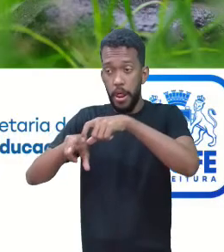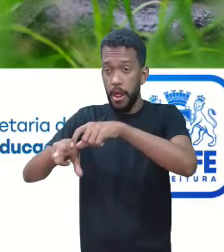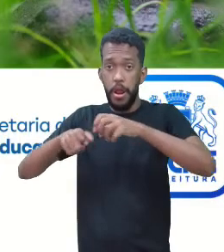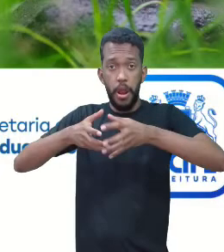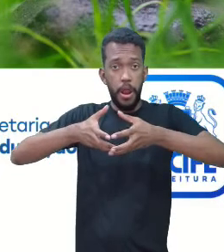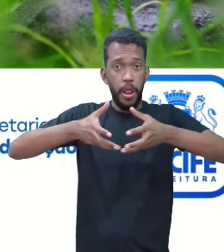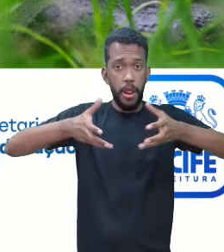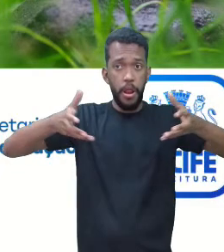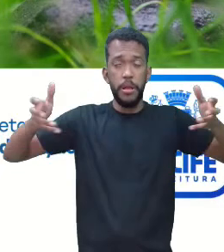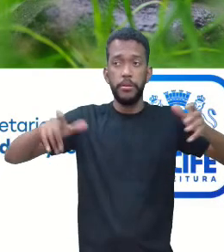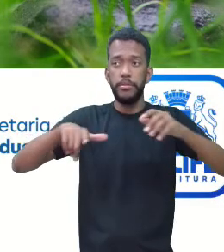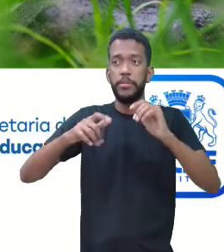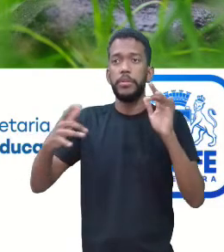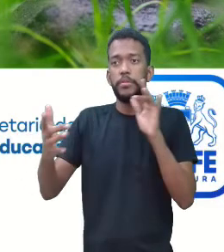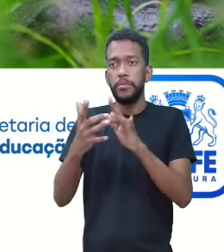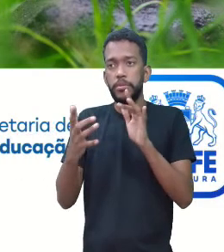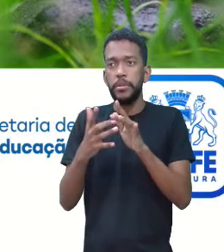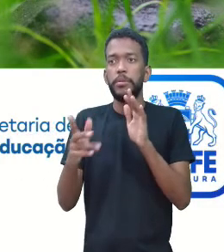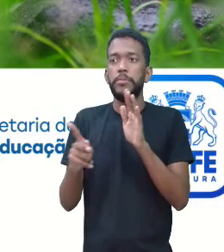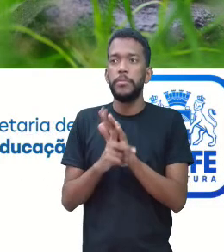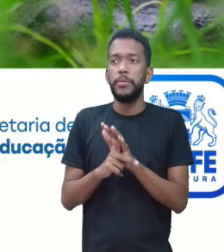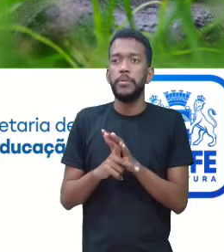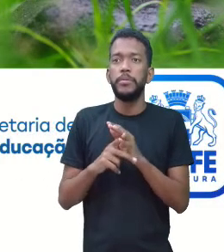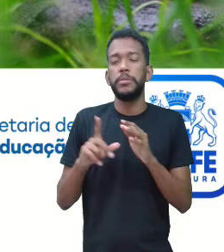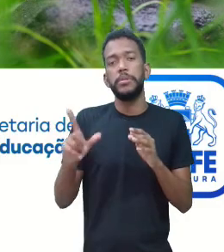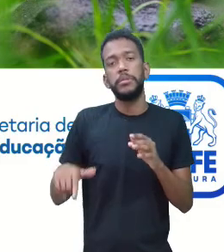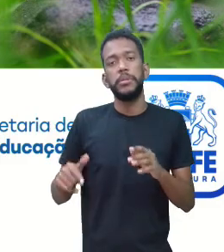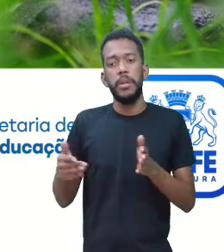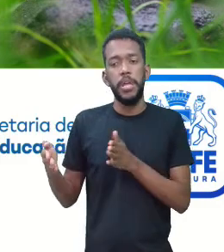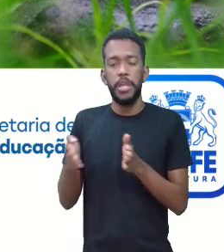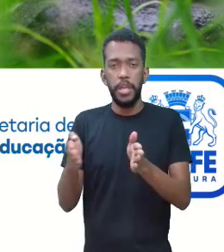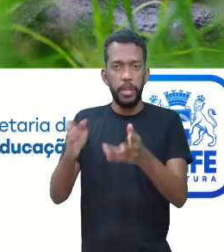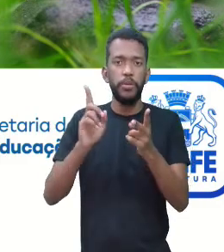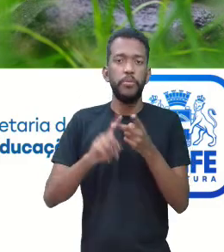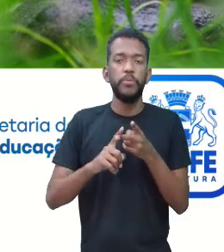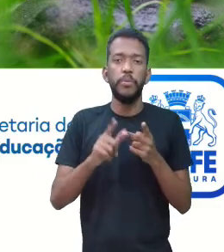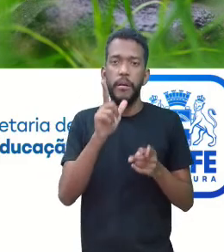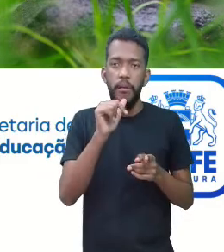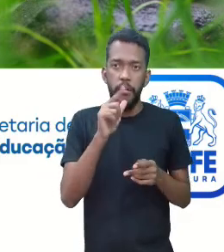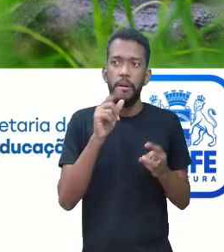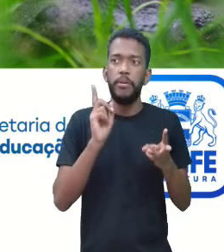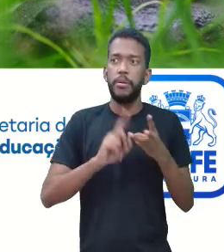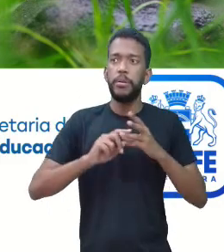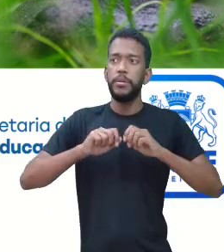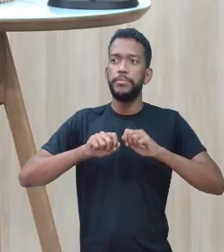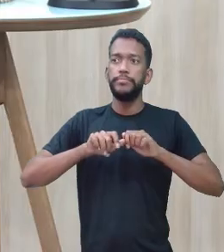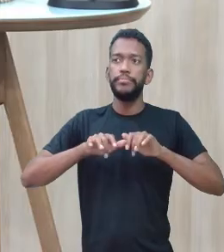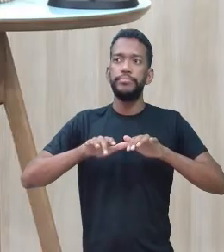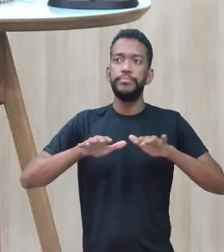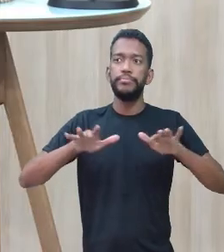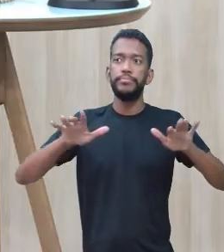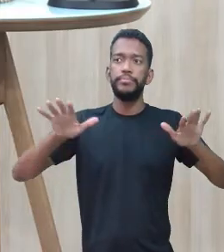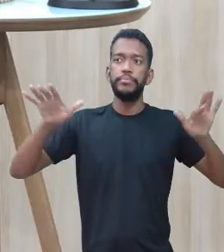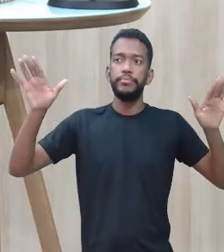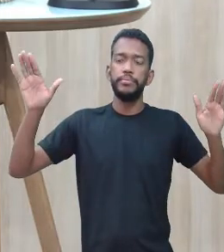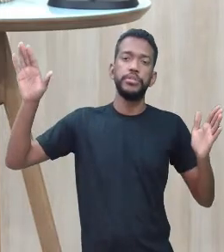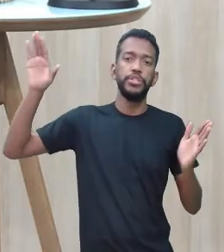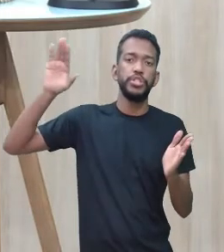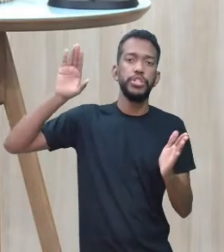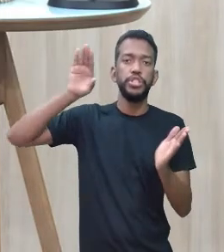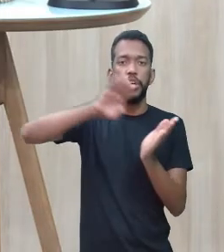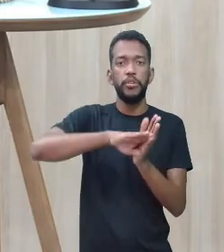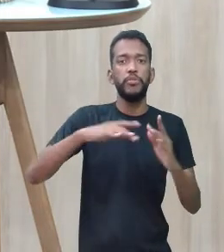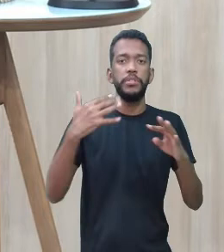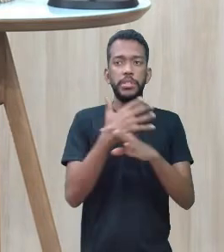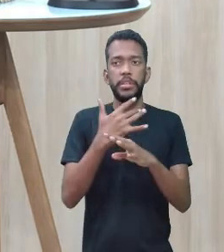eles entraram em contato aí, com rios, com pequenos lagos e chegaram até as cidades.